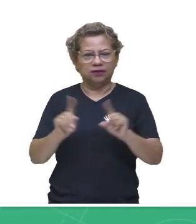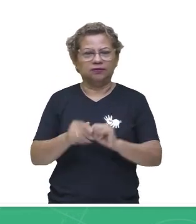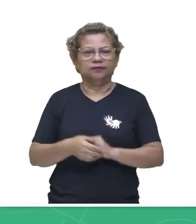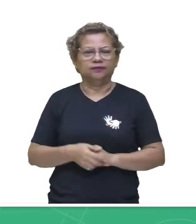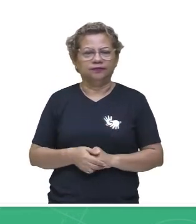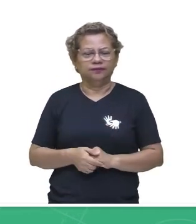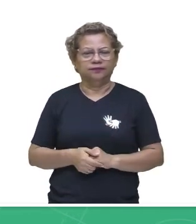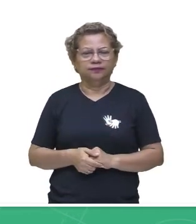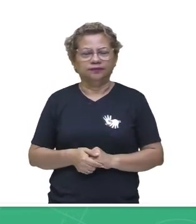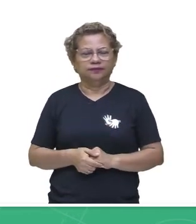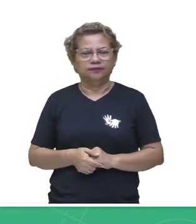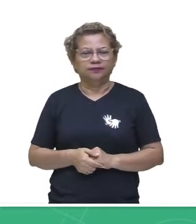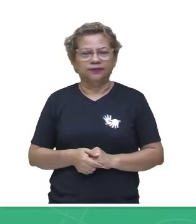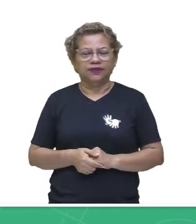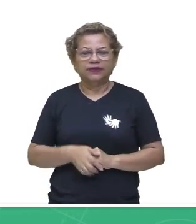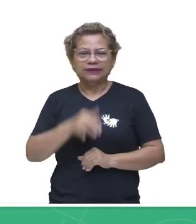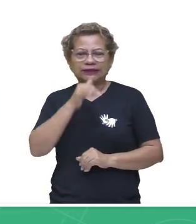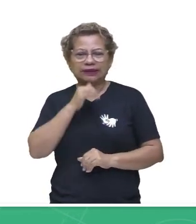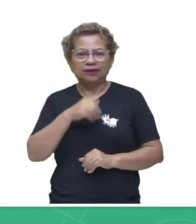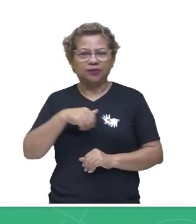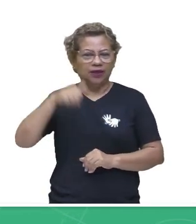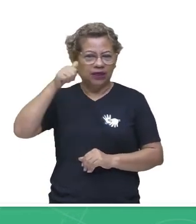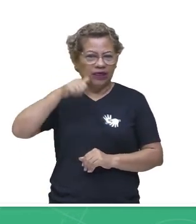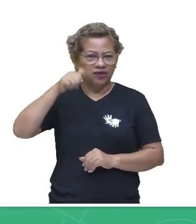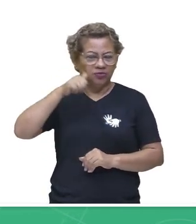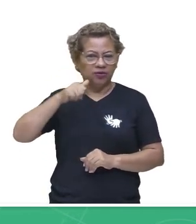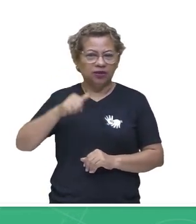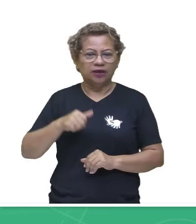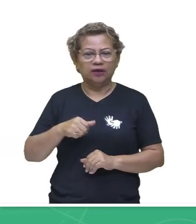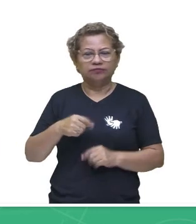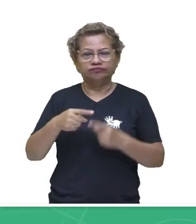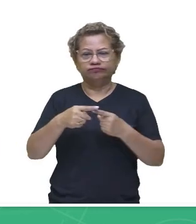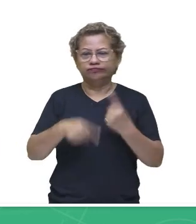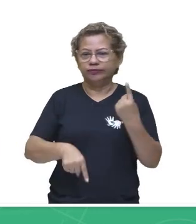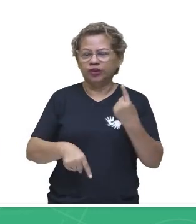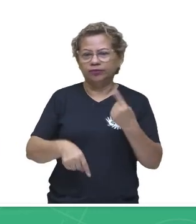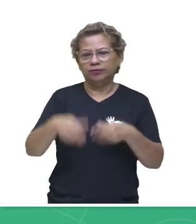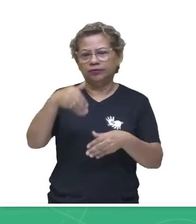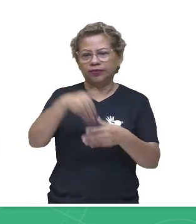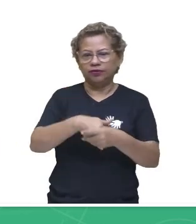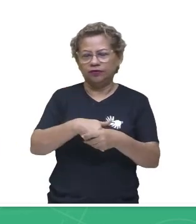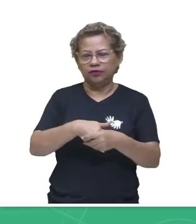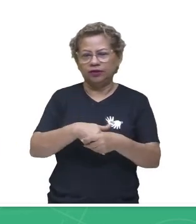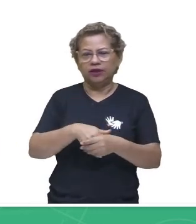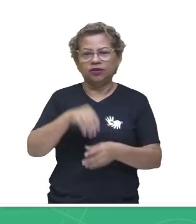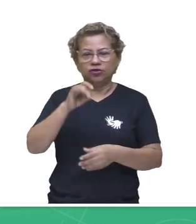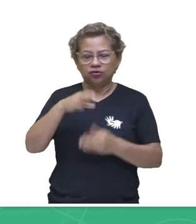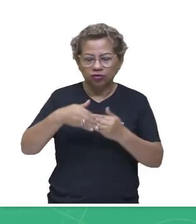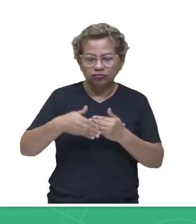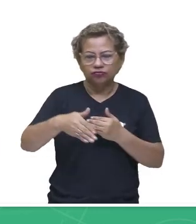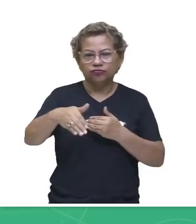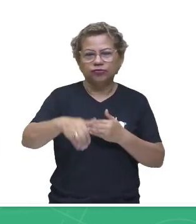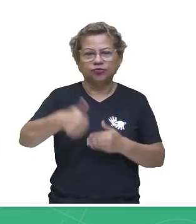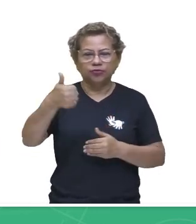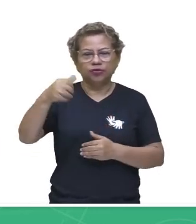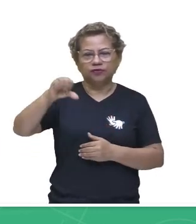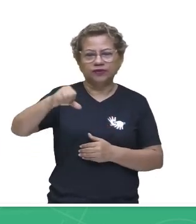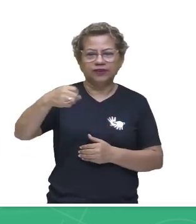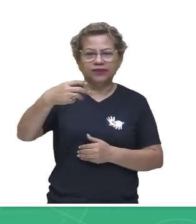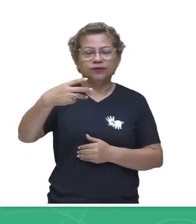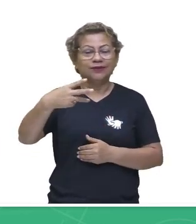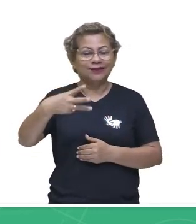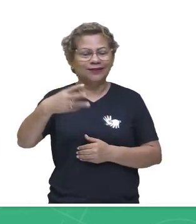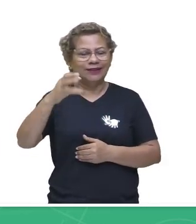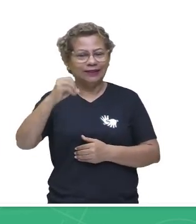disso. Por exemplo, nós mulheres só vamos votar na década de 30, certo? Então aí os analfabetos também